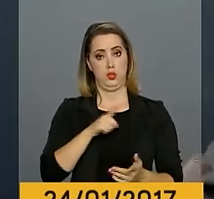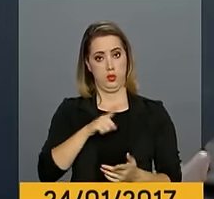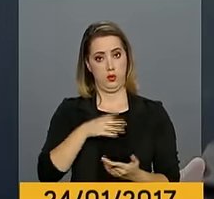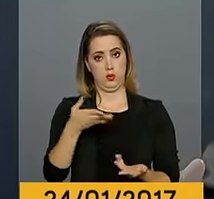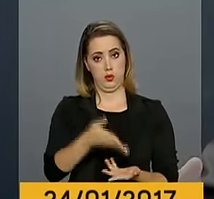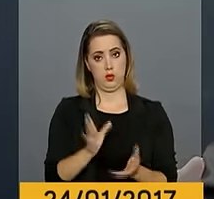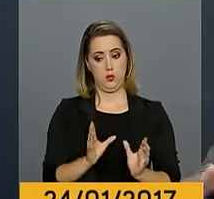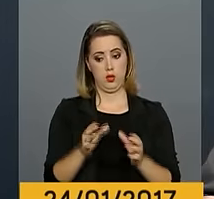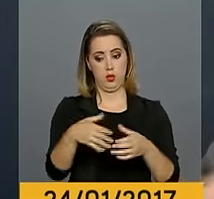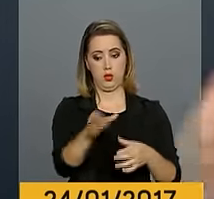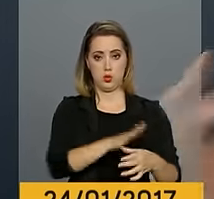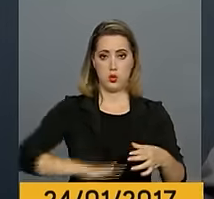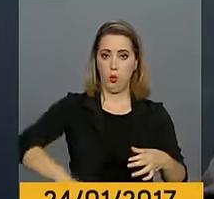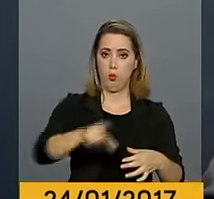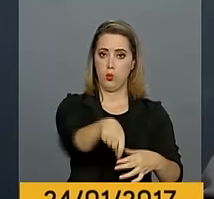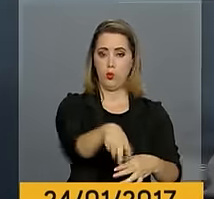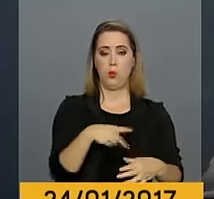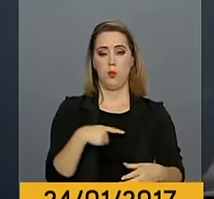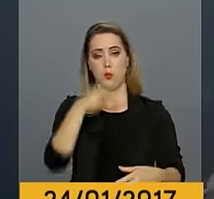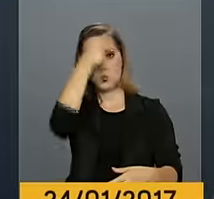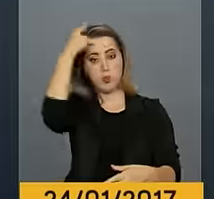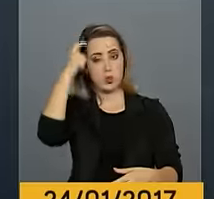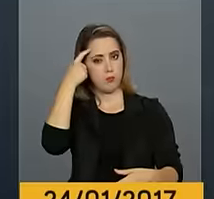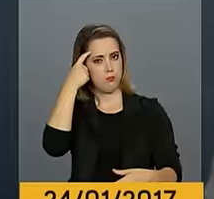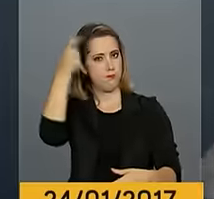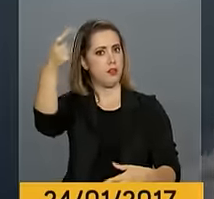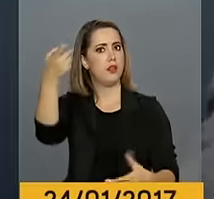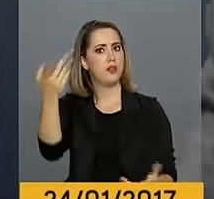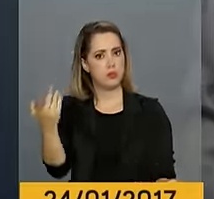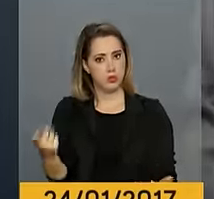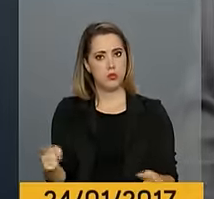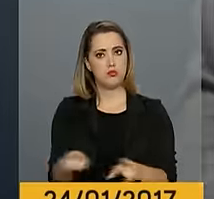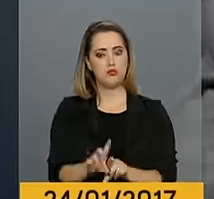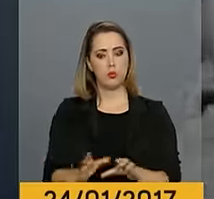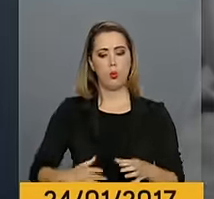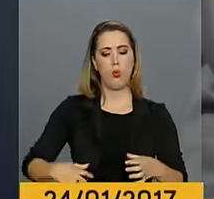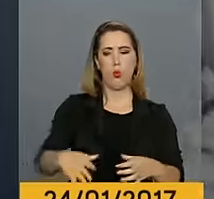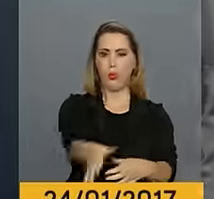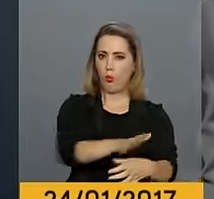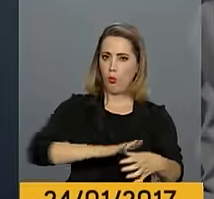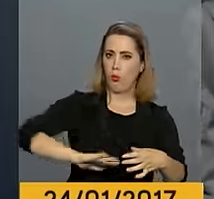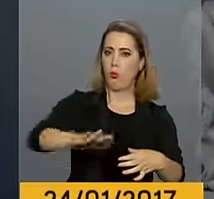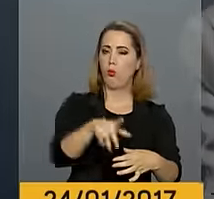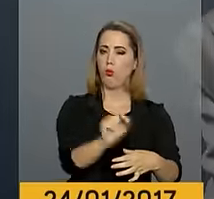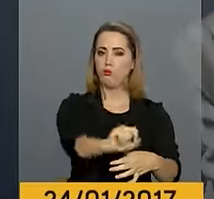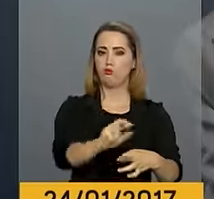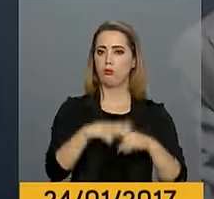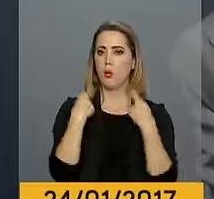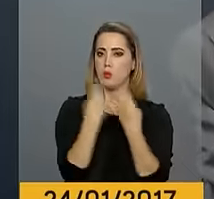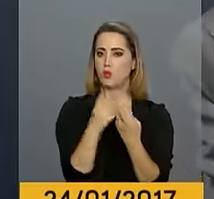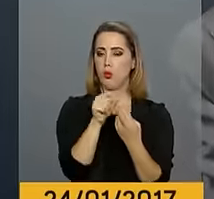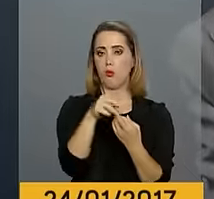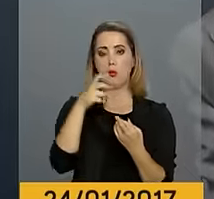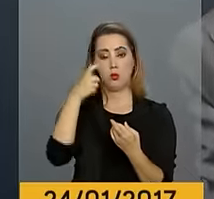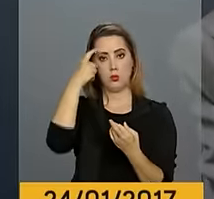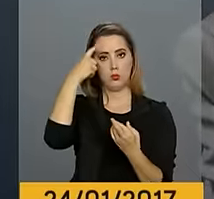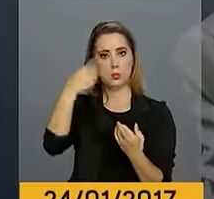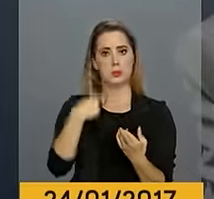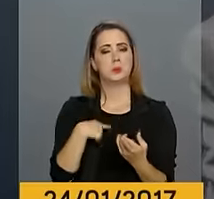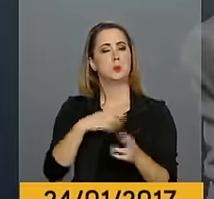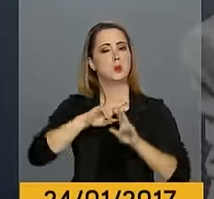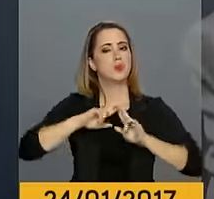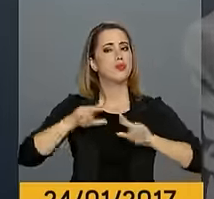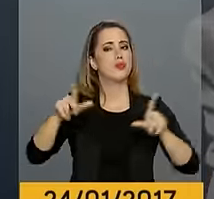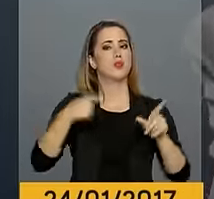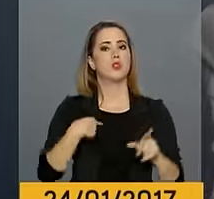foro, né? É um foro de intelectuais, né? Eu participo de muitos foros, naturalmente, os mais variados, mas participar de um foro de gente